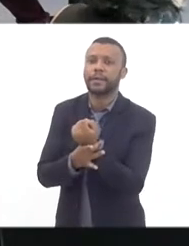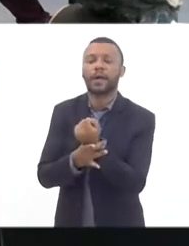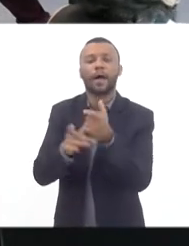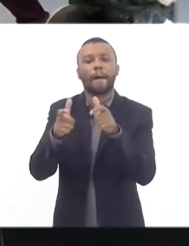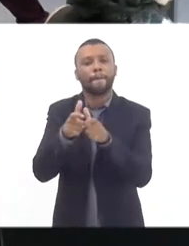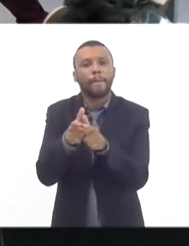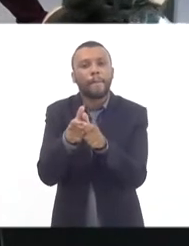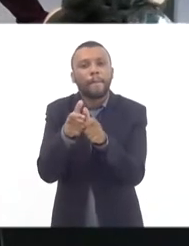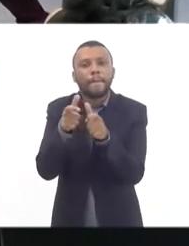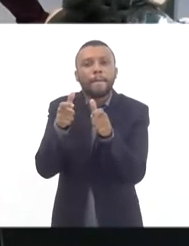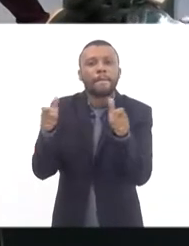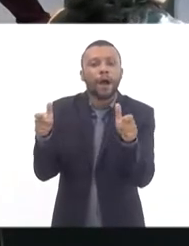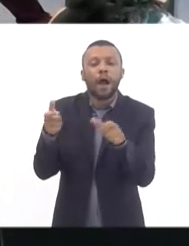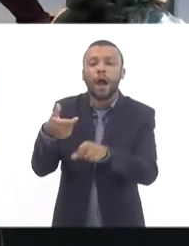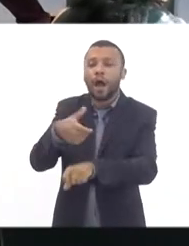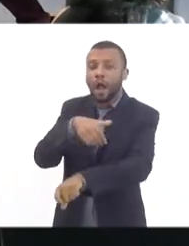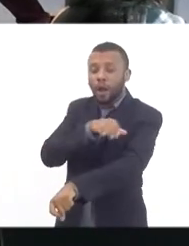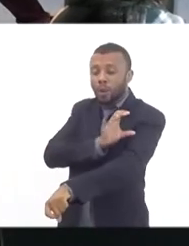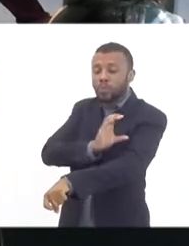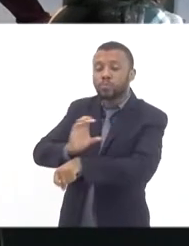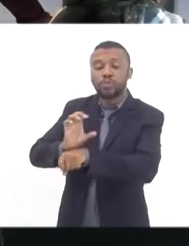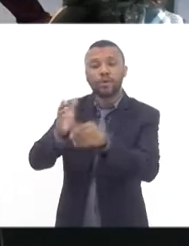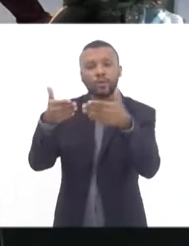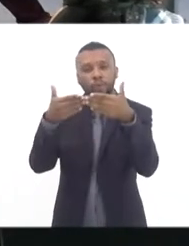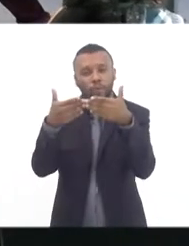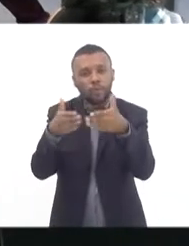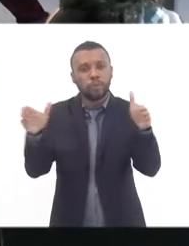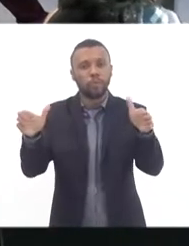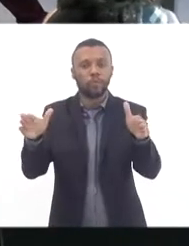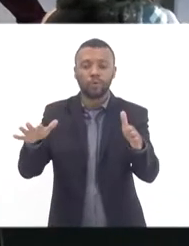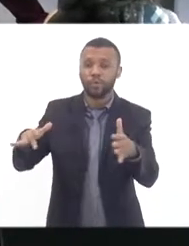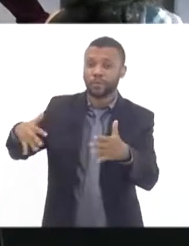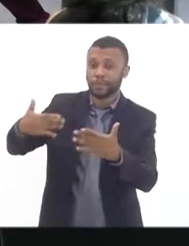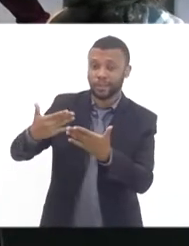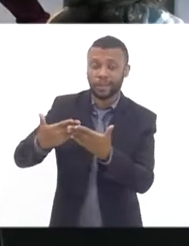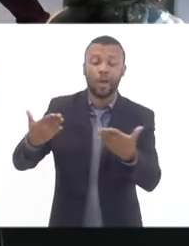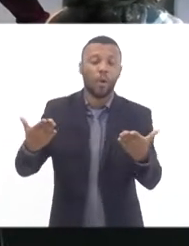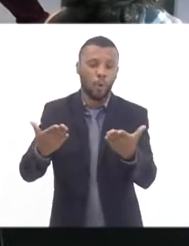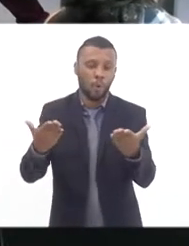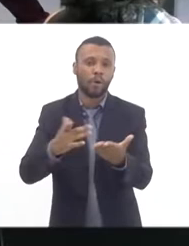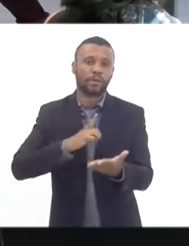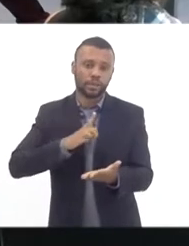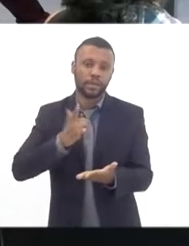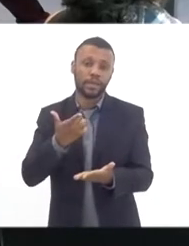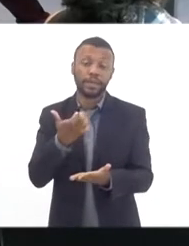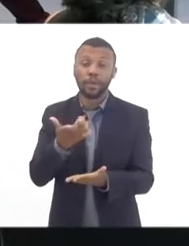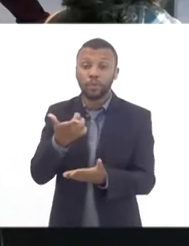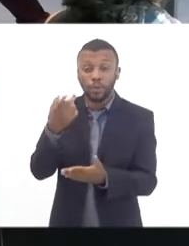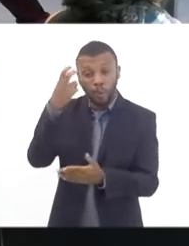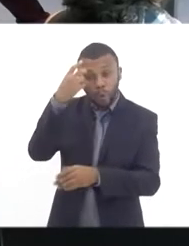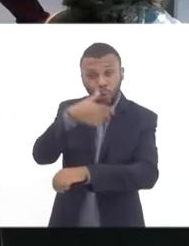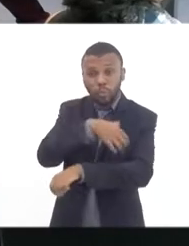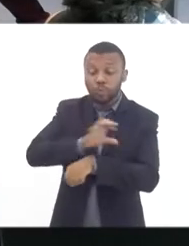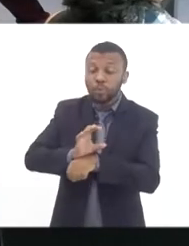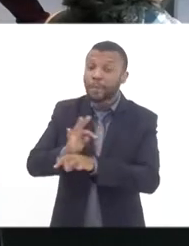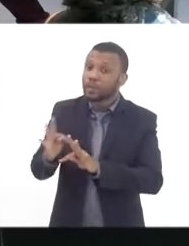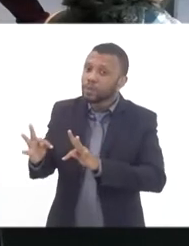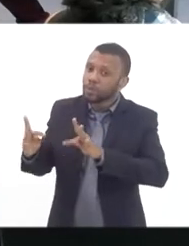a cultura de forma abrangente, como nós todos desejamos. Nós queremos cultura para todas e para